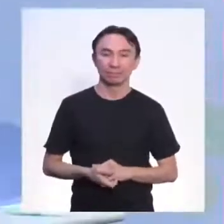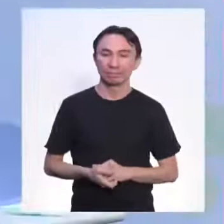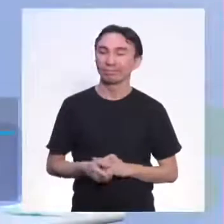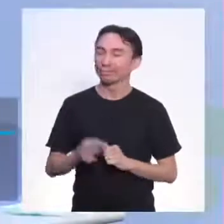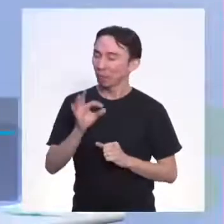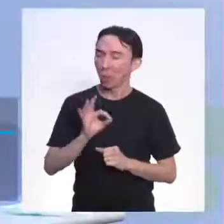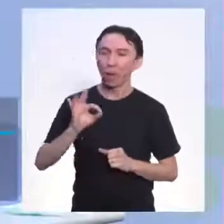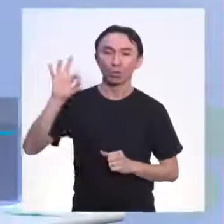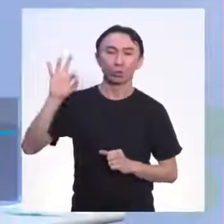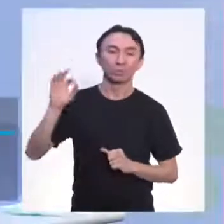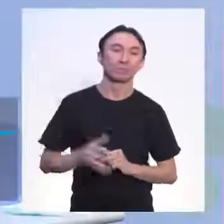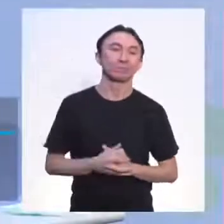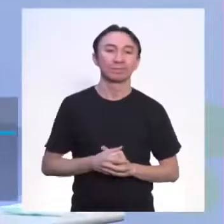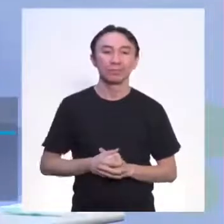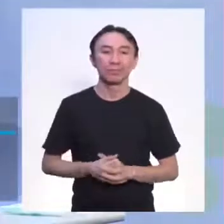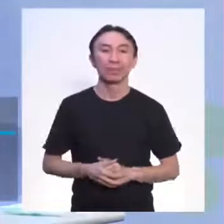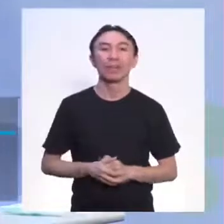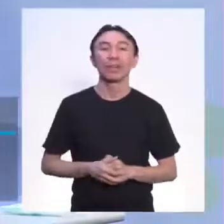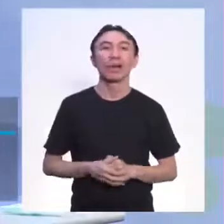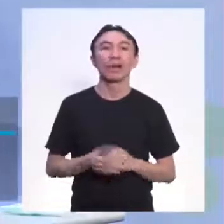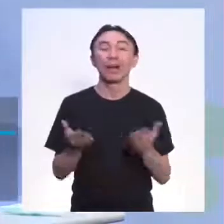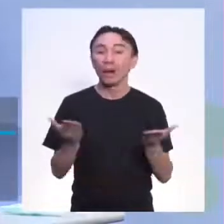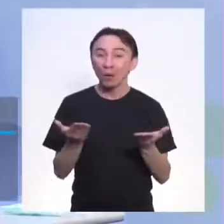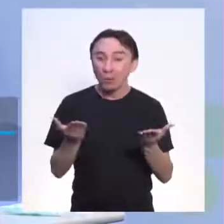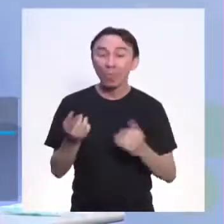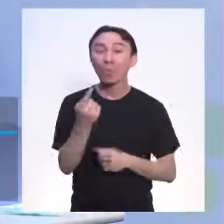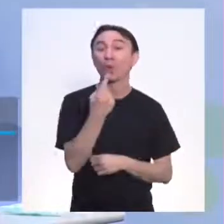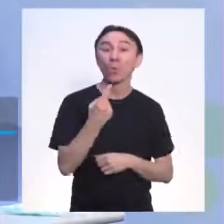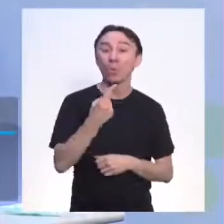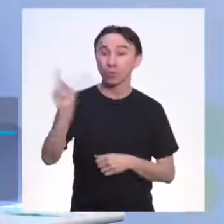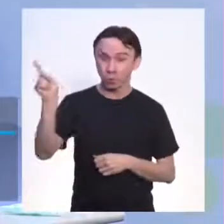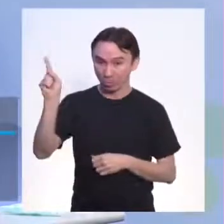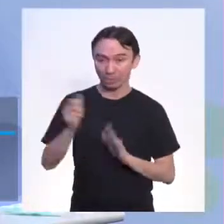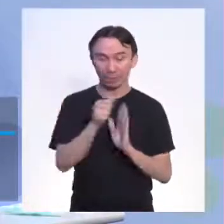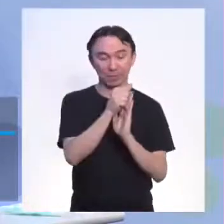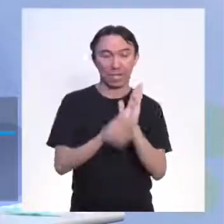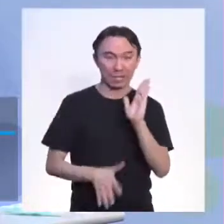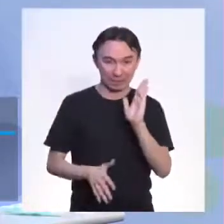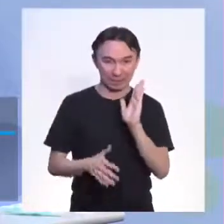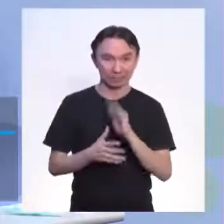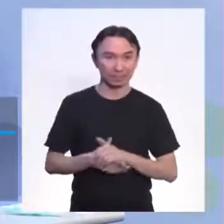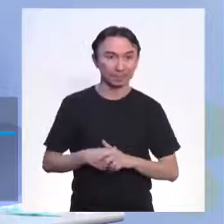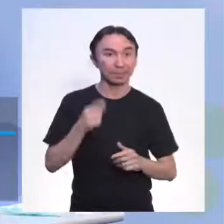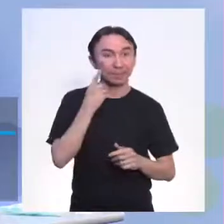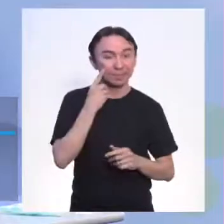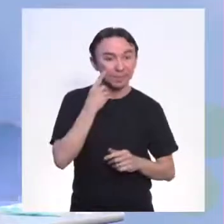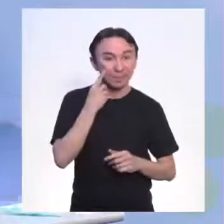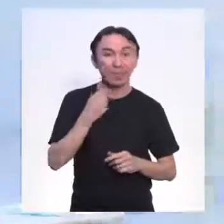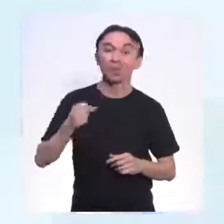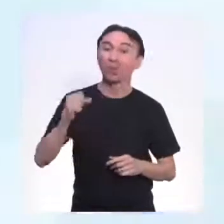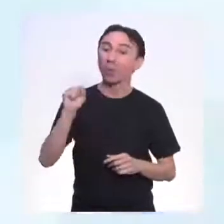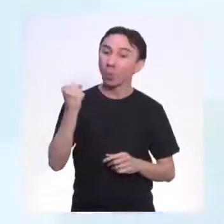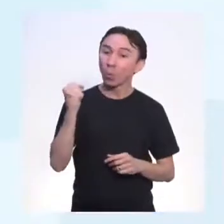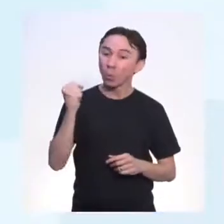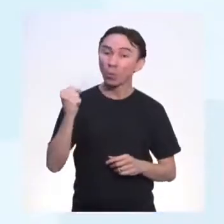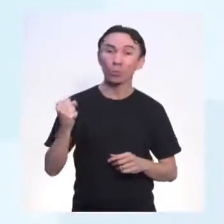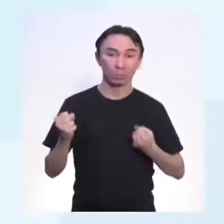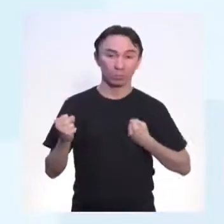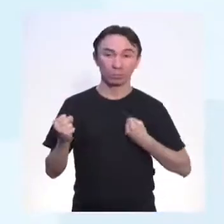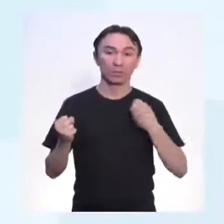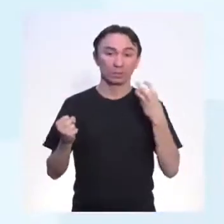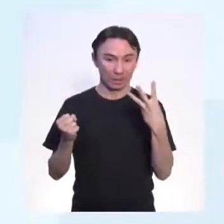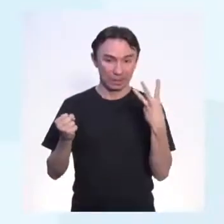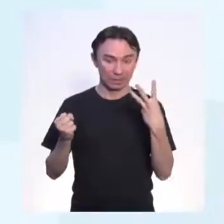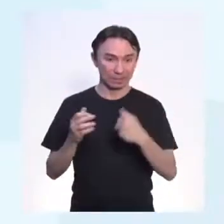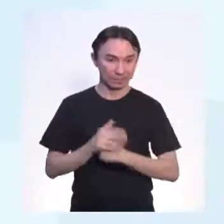Ótimo! E vamos para a nossa última atividade. Atividade 8, item